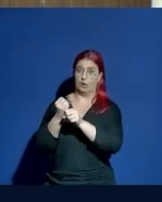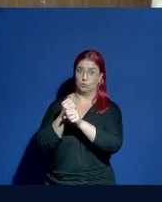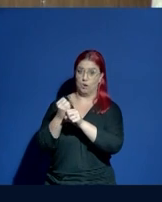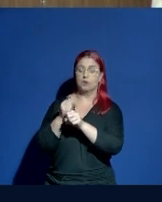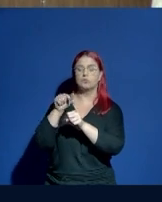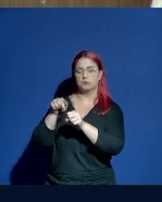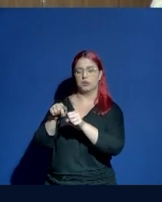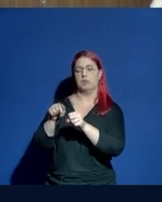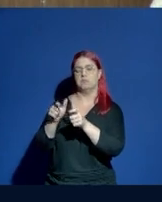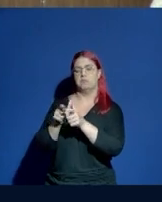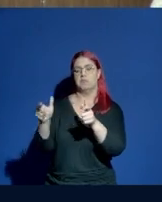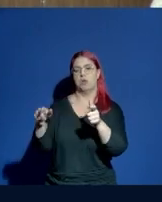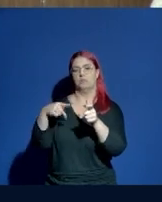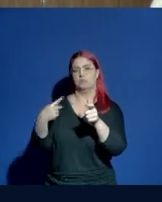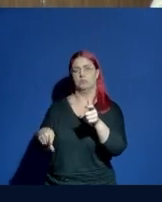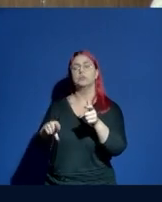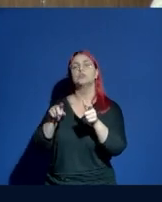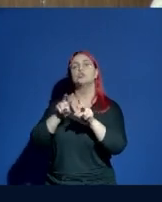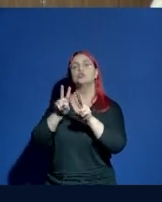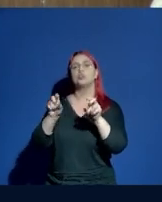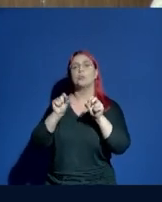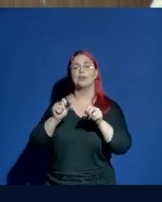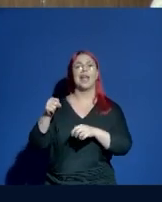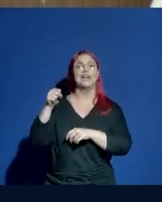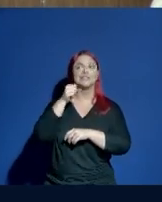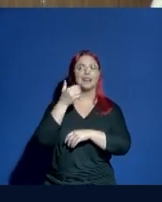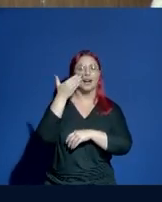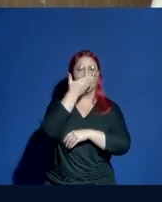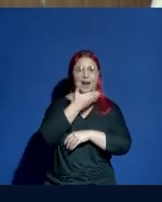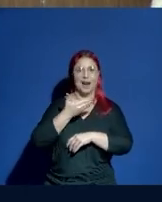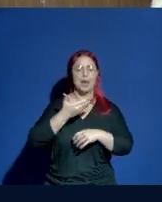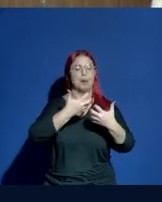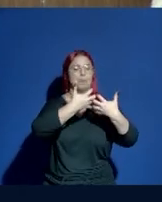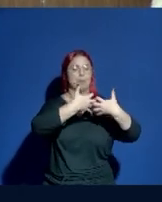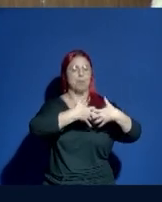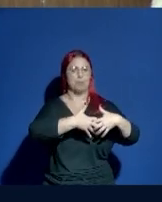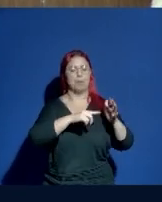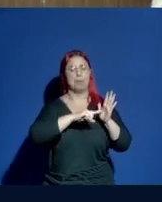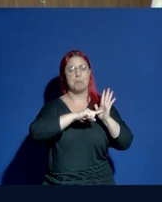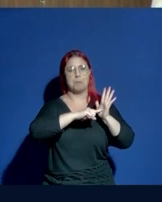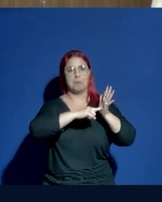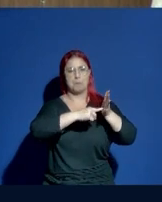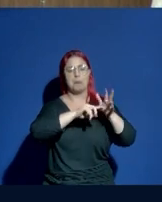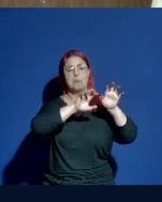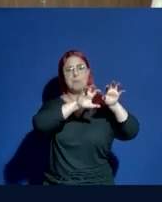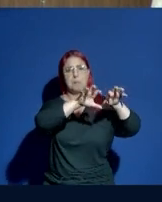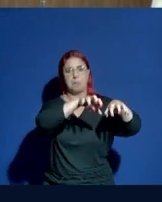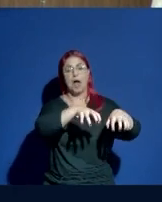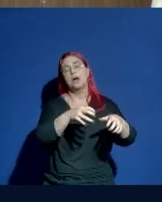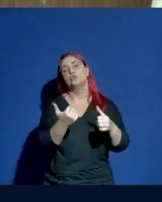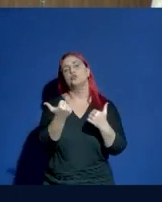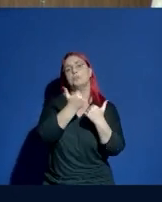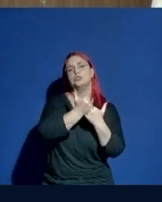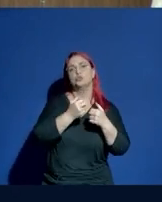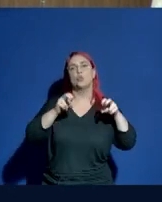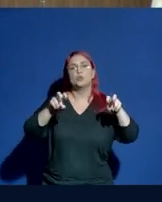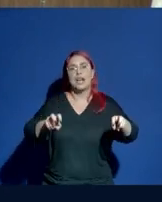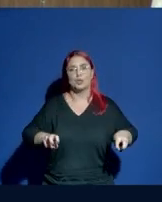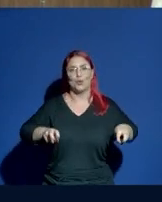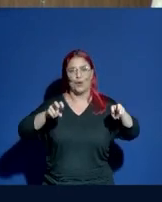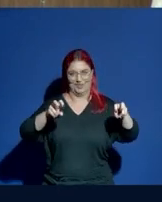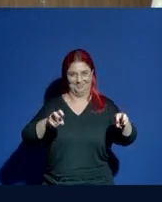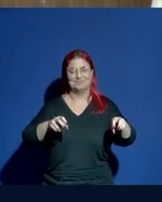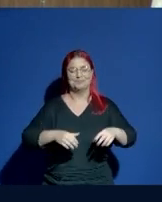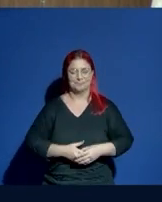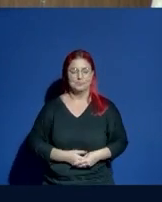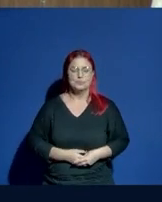sido no setor energético no apoio a colheita de cana com equipamento de transbordo que substitui o trator né nessa operação